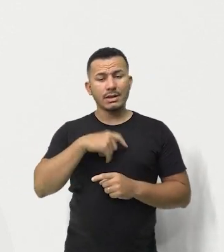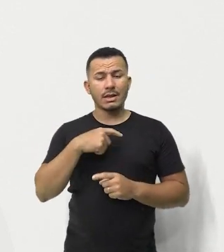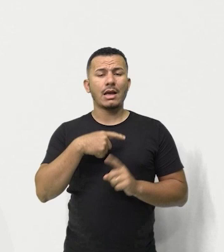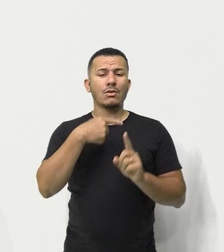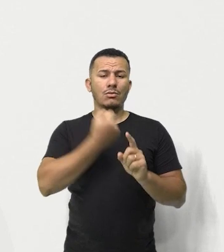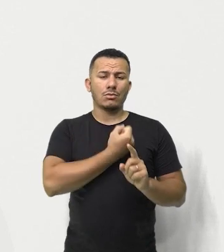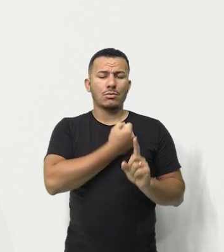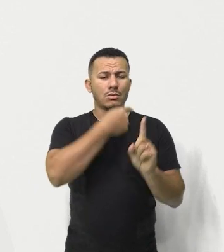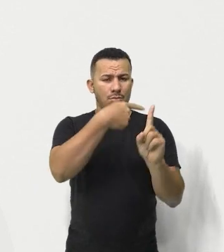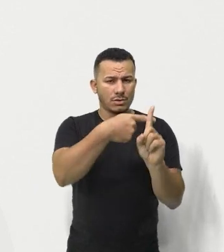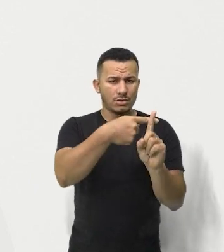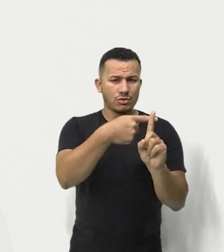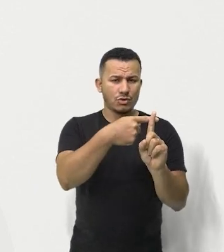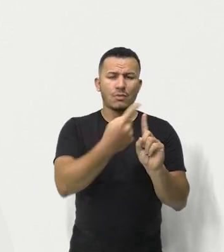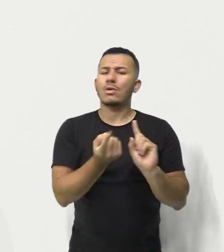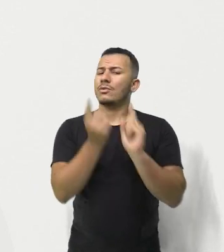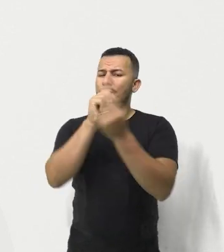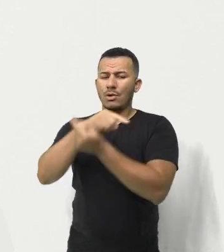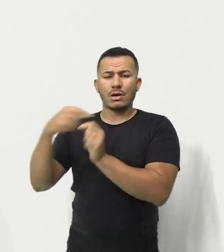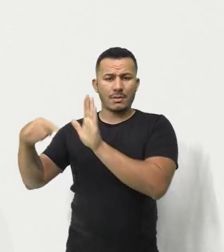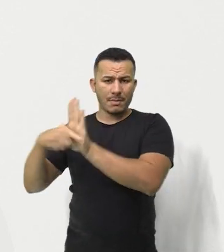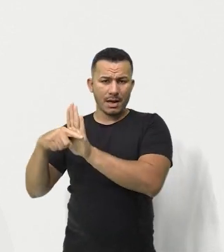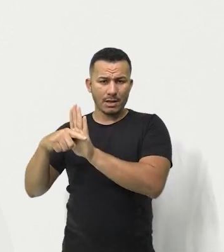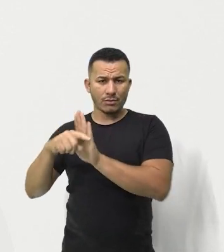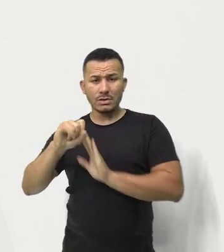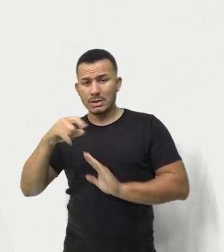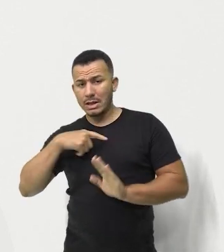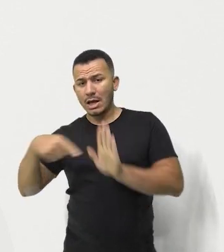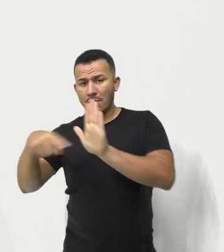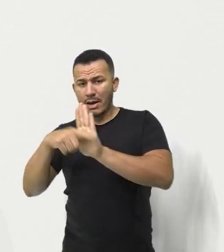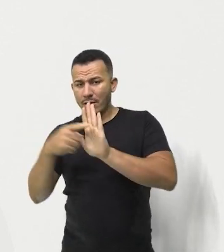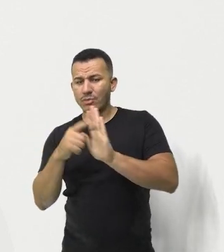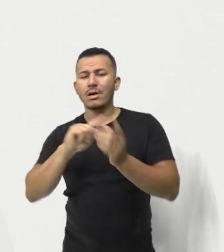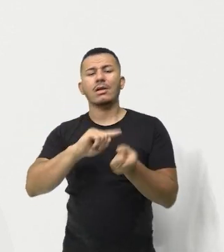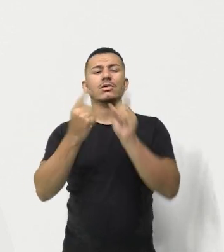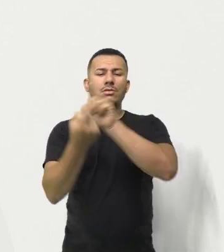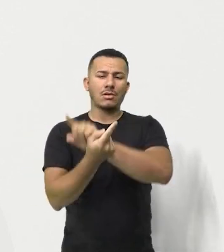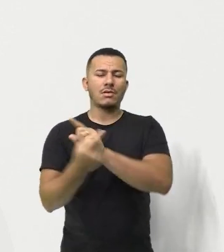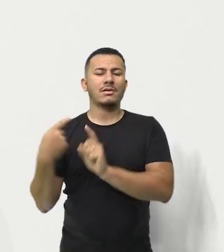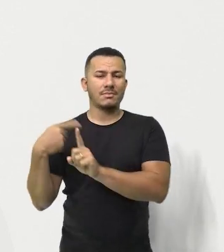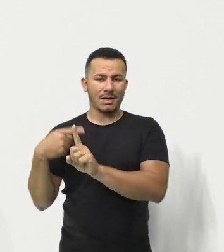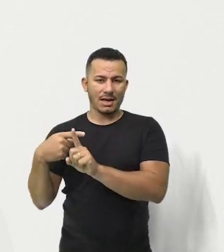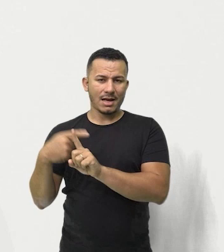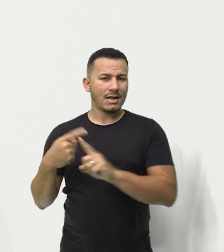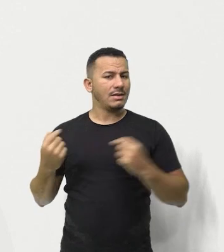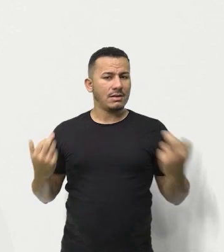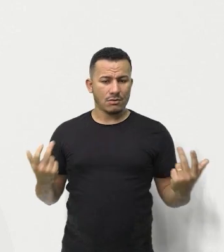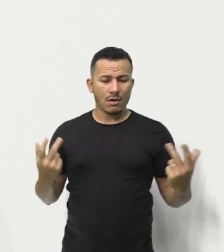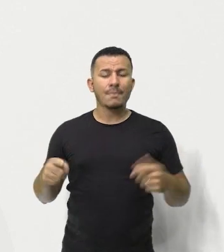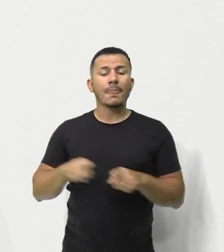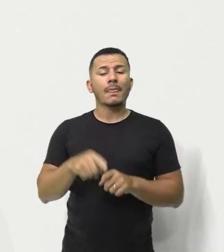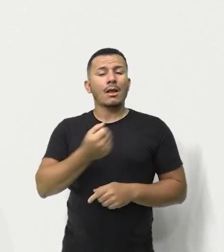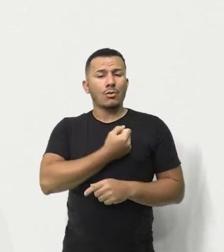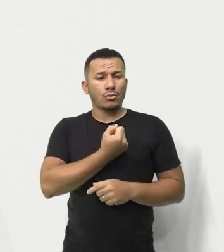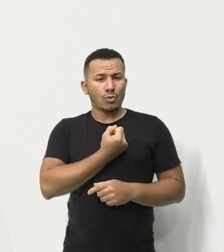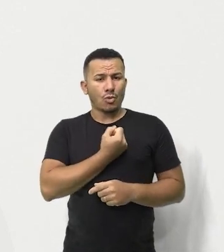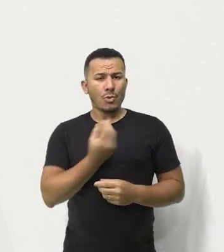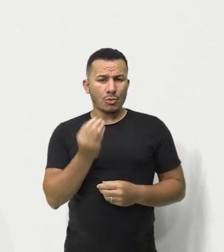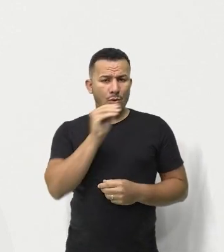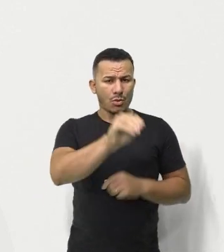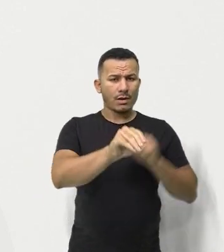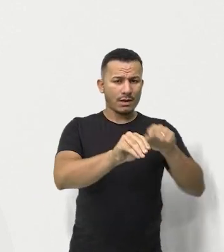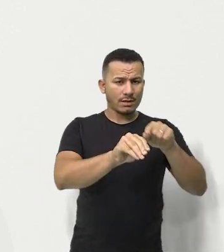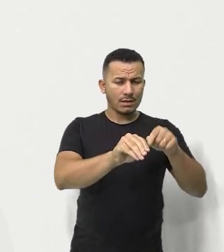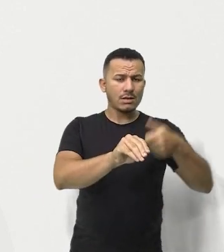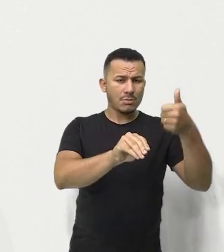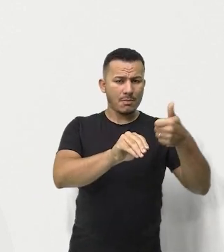tenho mais, ele vai para menos. Se eu tivesse um menos, ele ia para mais. E o mesmo valor que você coloca de um lado, você